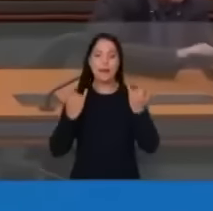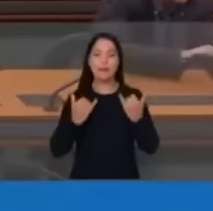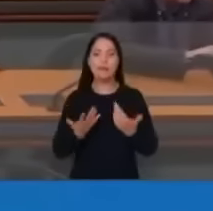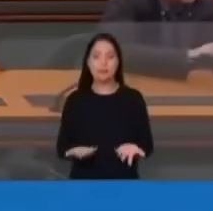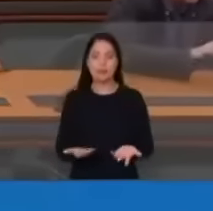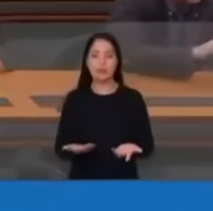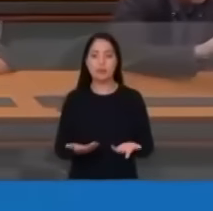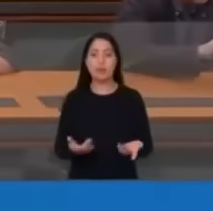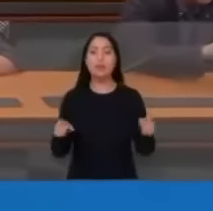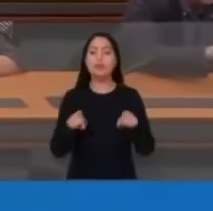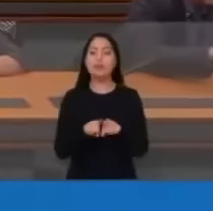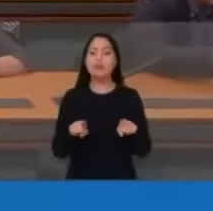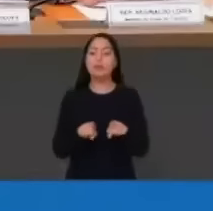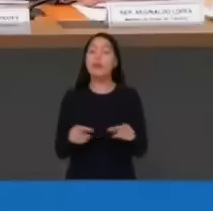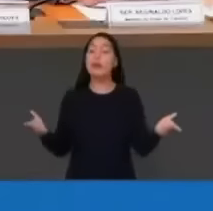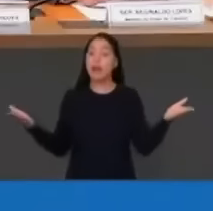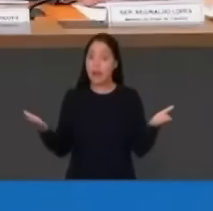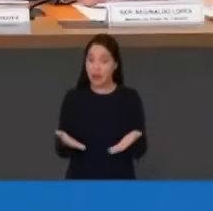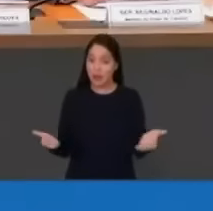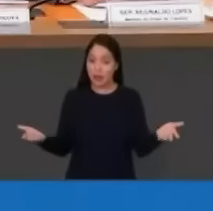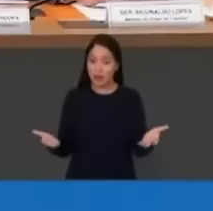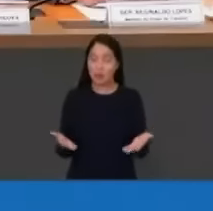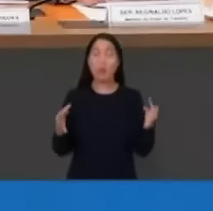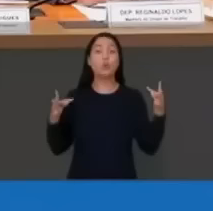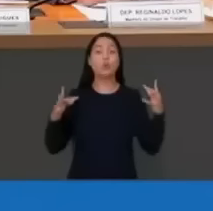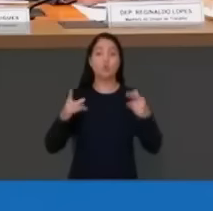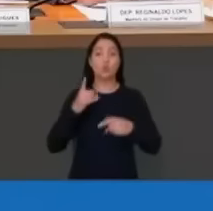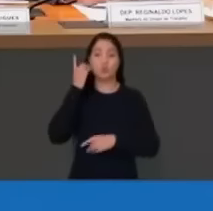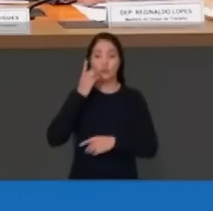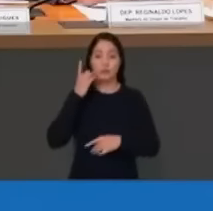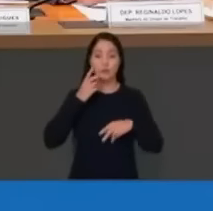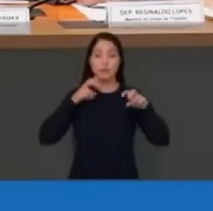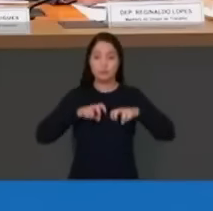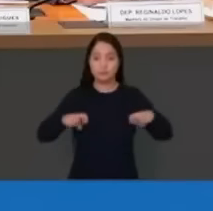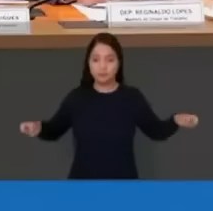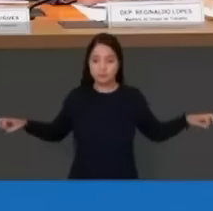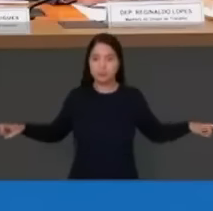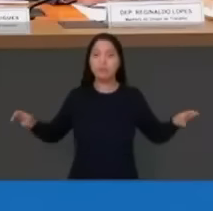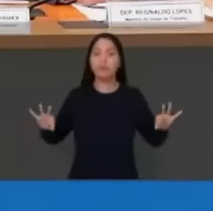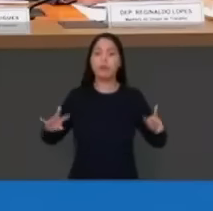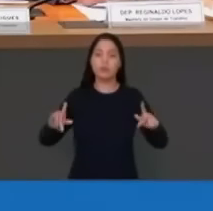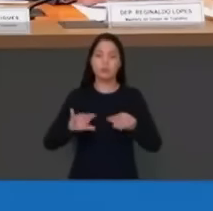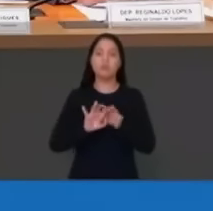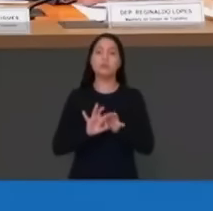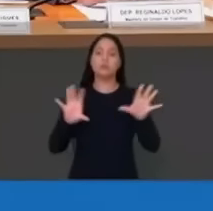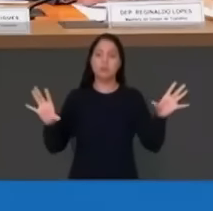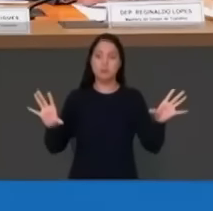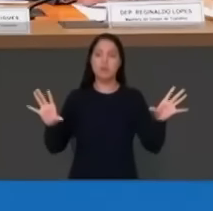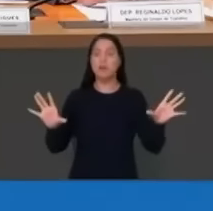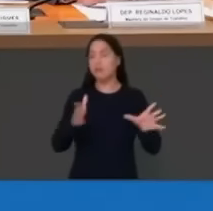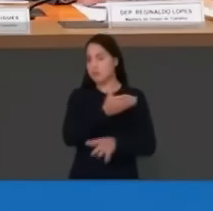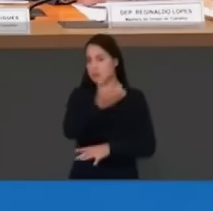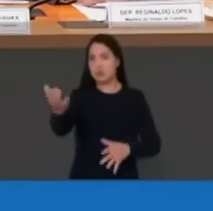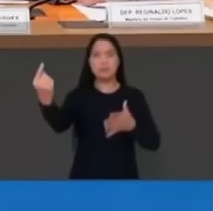50 aí deu 58 ou seja por cada R 100 que você trabalha e produz